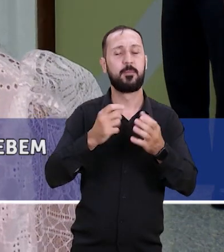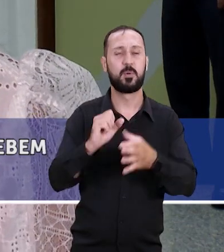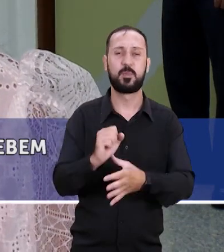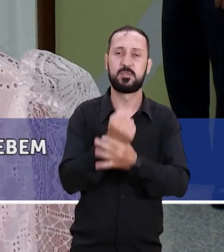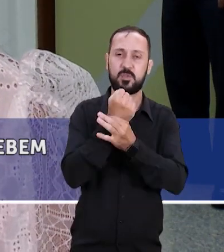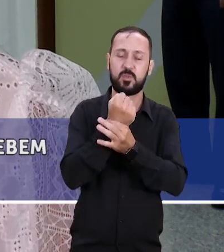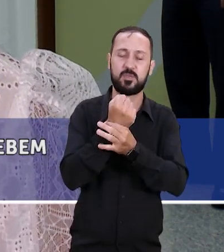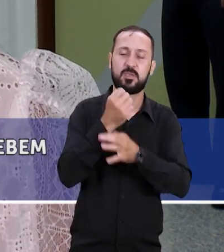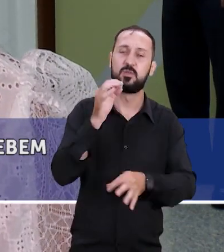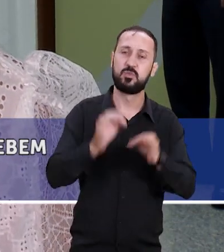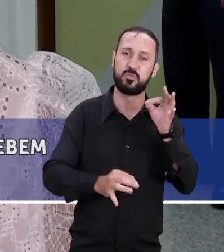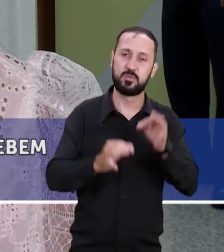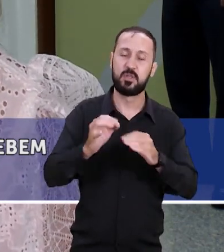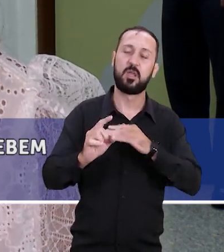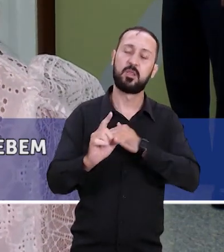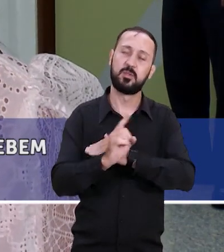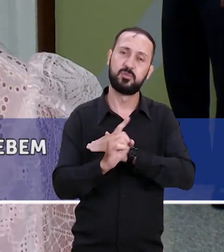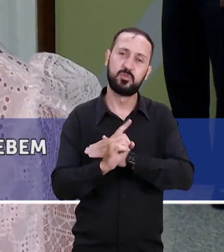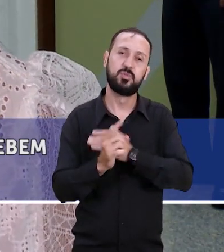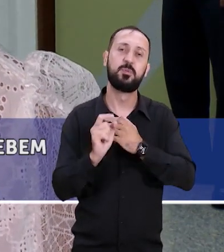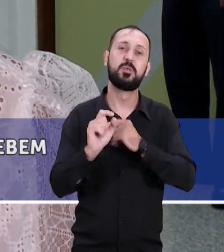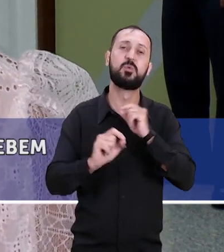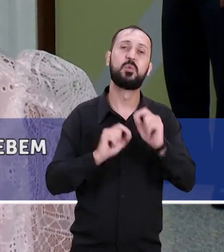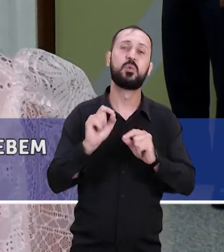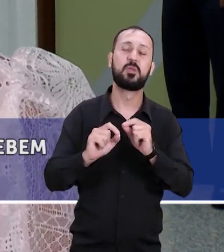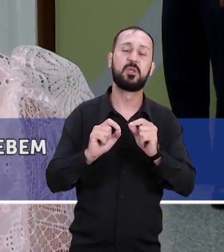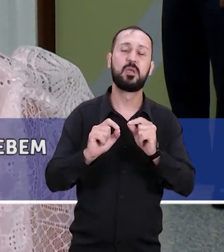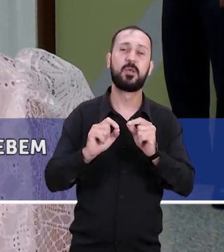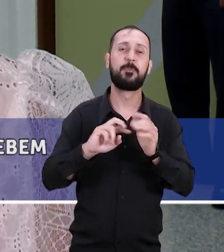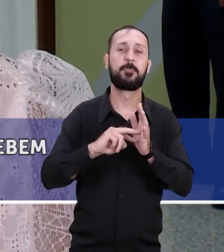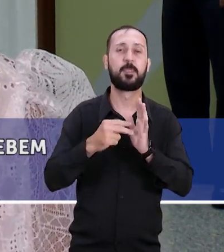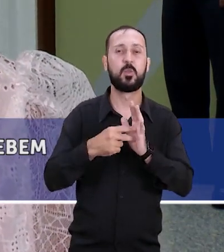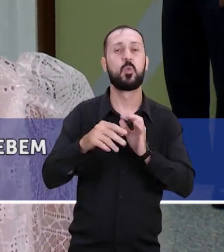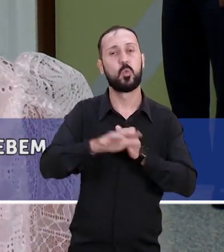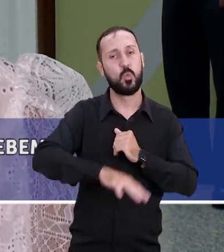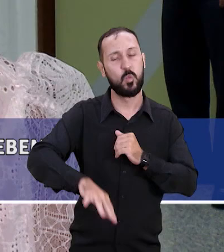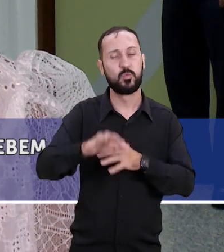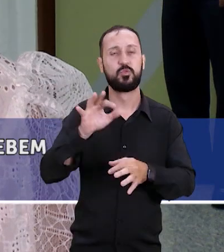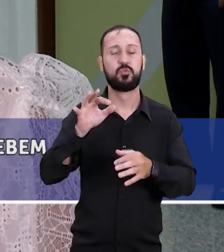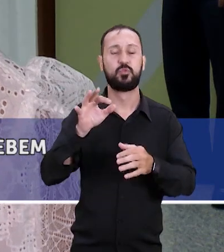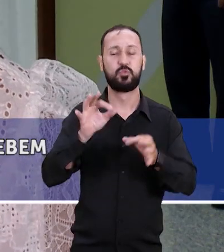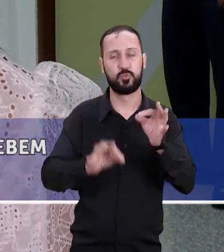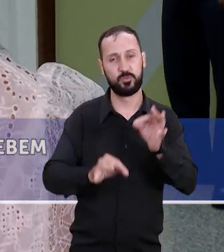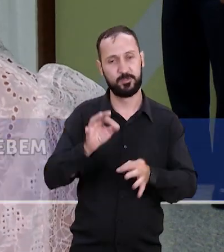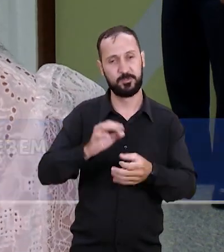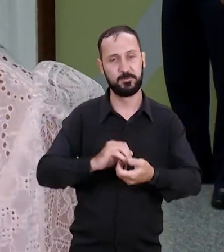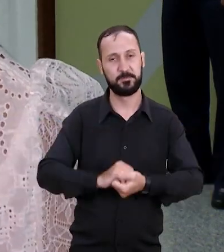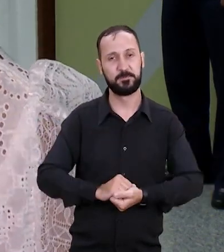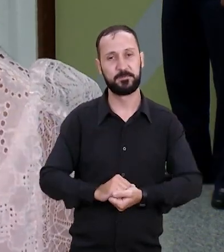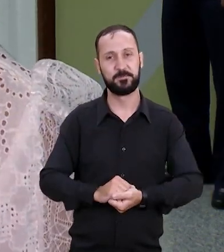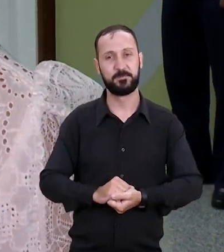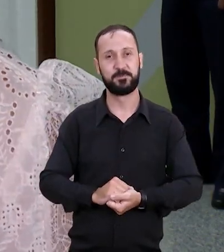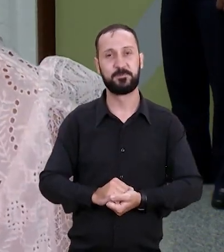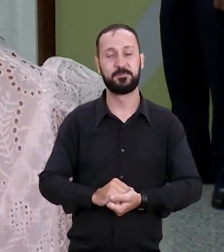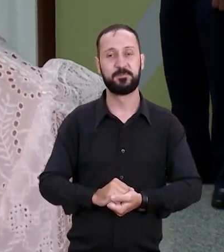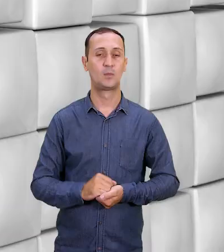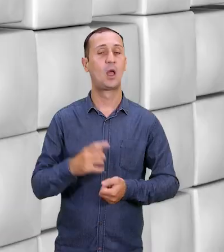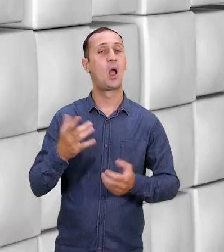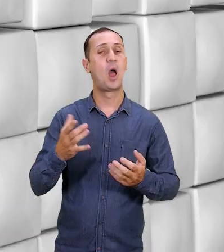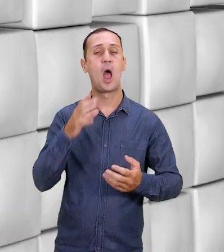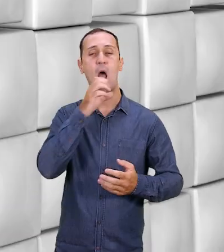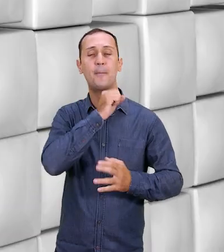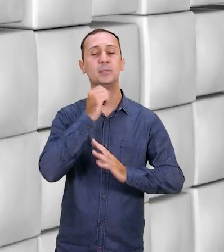contribuir para uma maior segurança jurídica, uma melhor atividade no que diz respeito ao ambiente